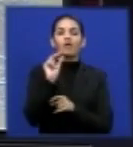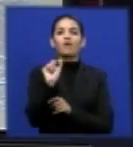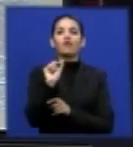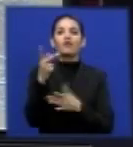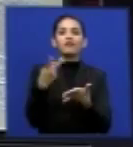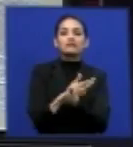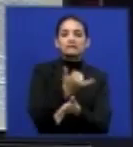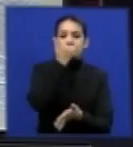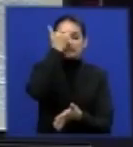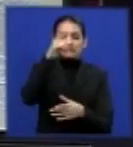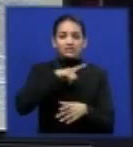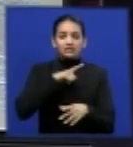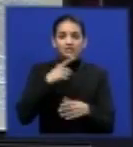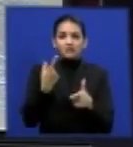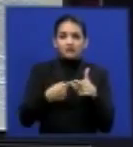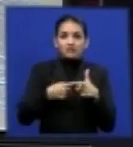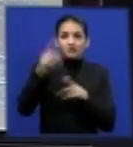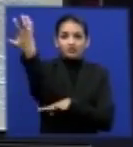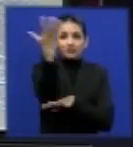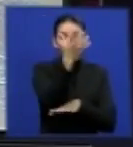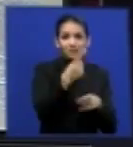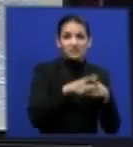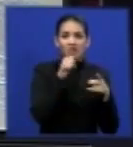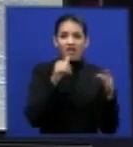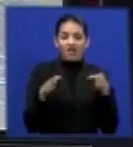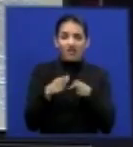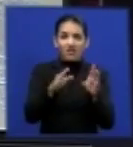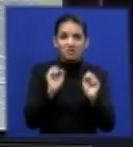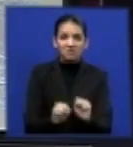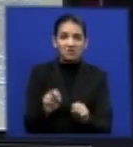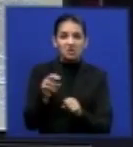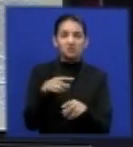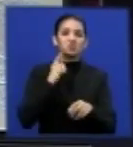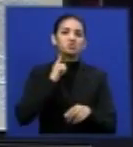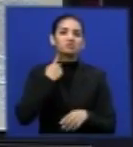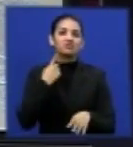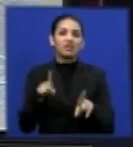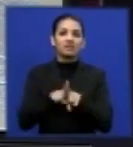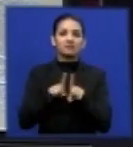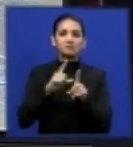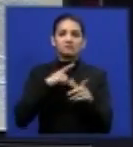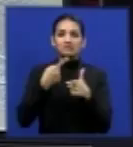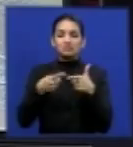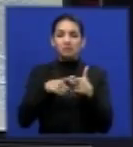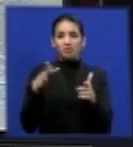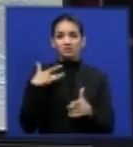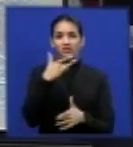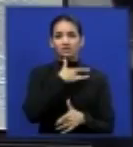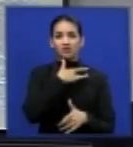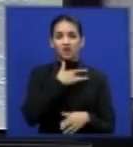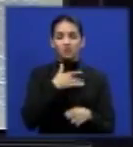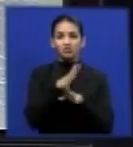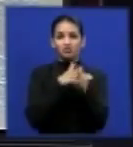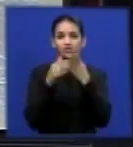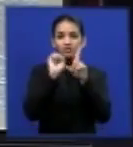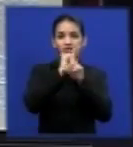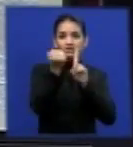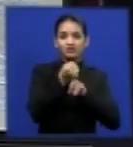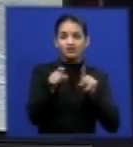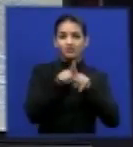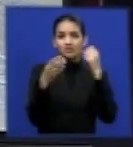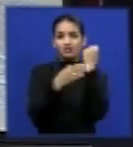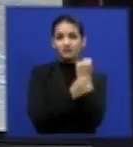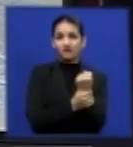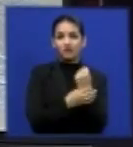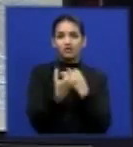para o assoreamento dos rios e pode agravar a situação de saúde pública ou de segurança da população em caso